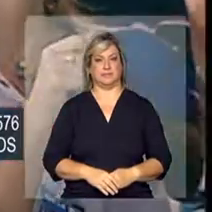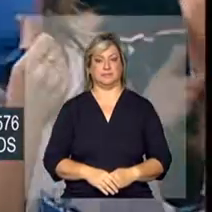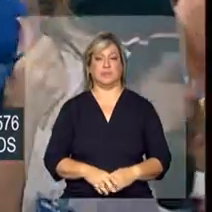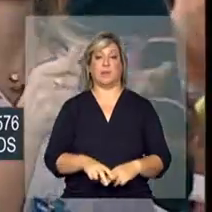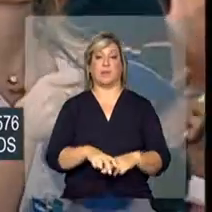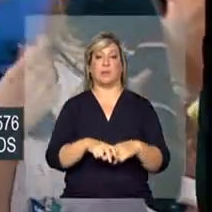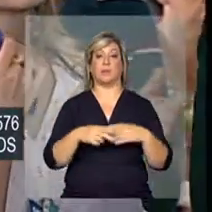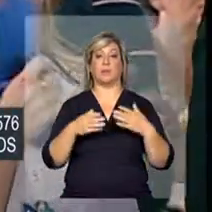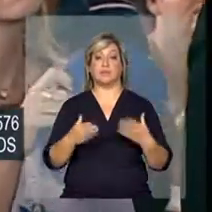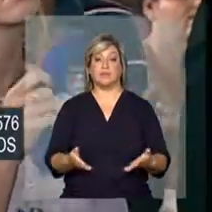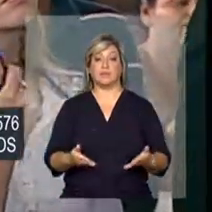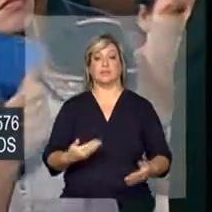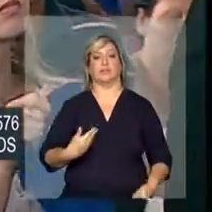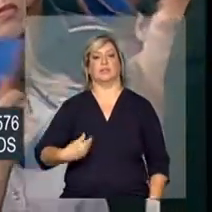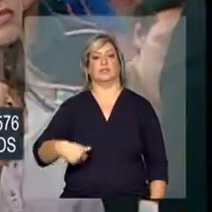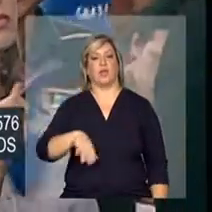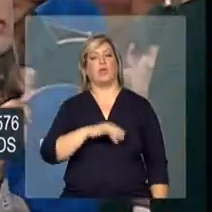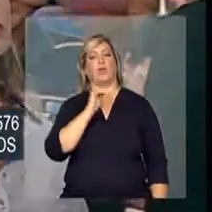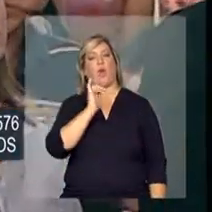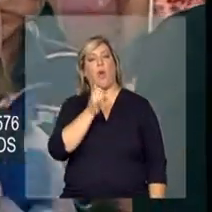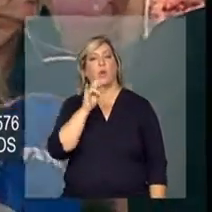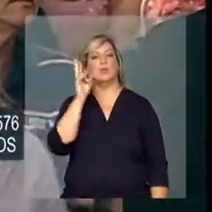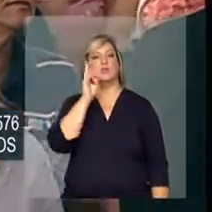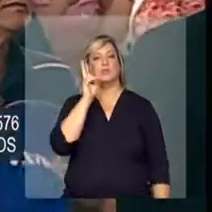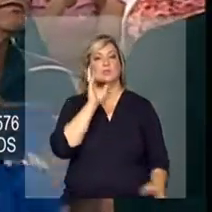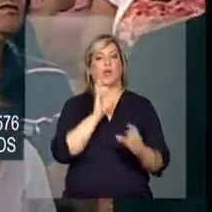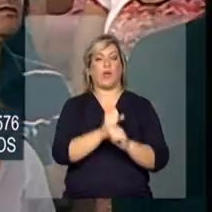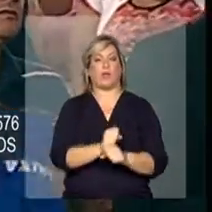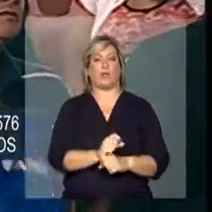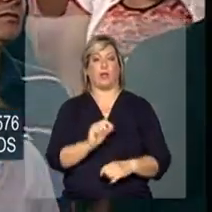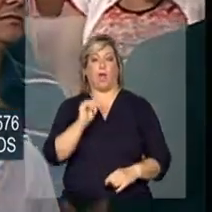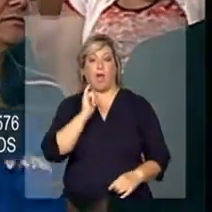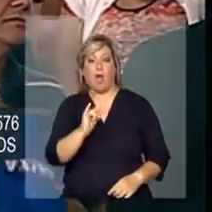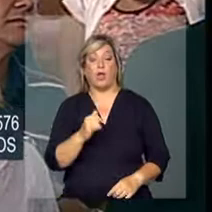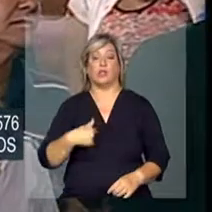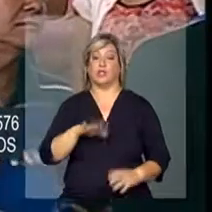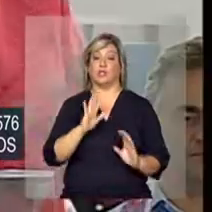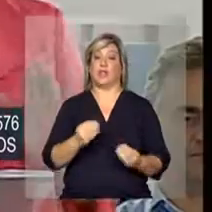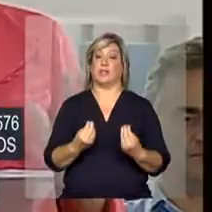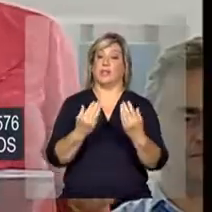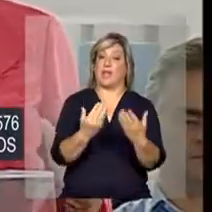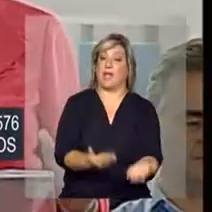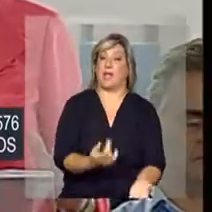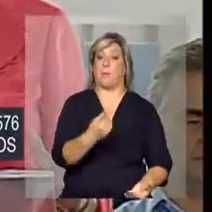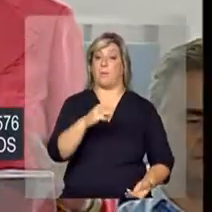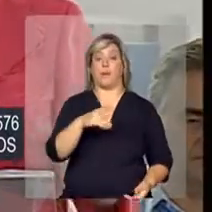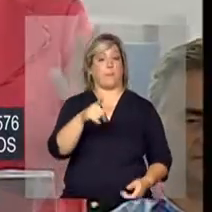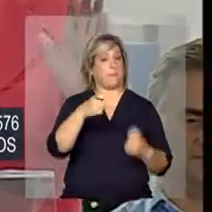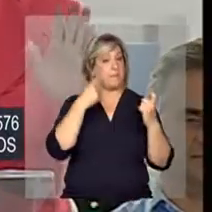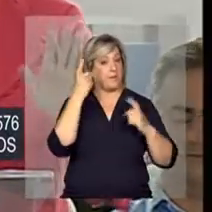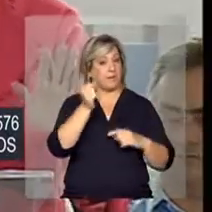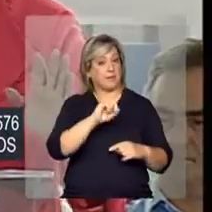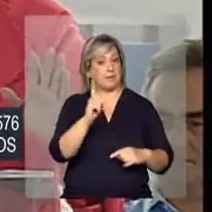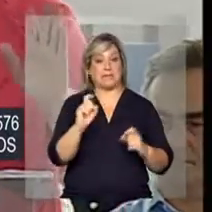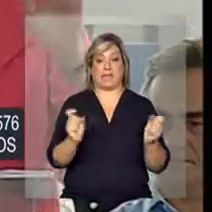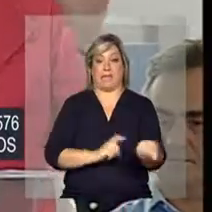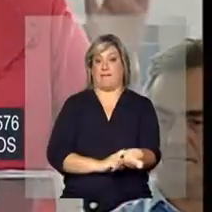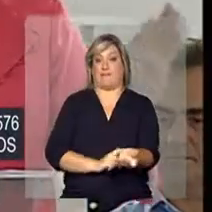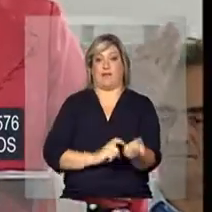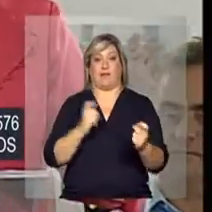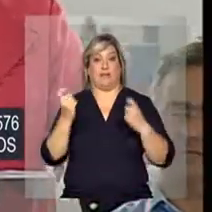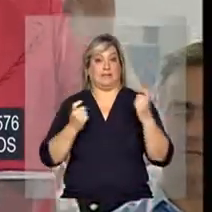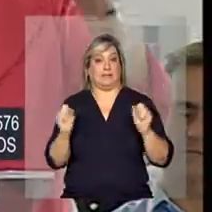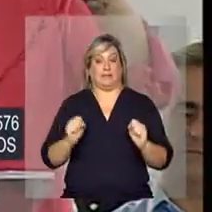Por isso é que a gente conta a história. Olha, nós já entregamos 1 milhão, mas não fica preocupado, nem nervoso,